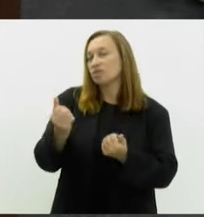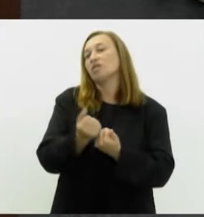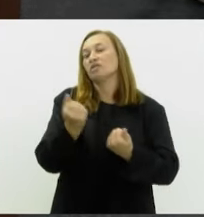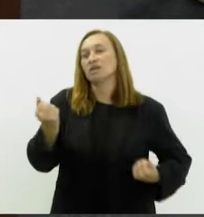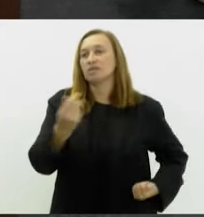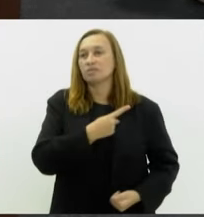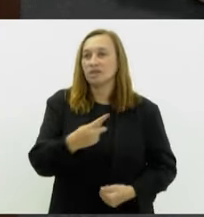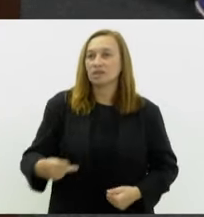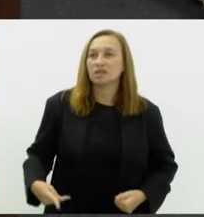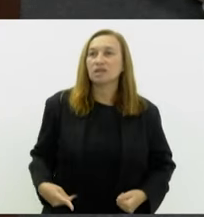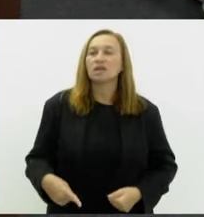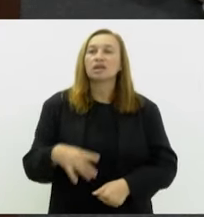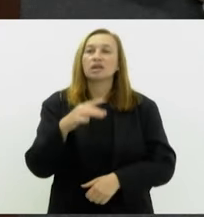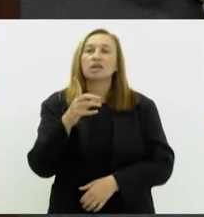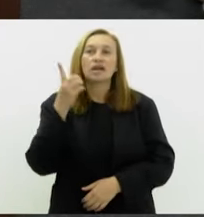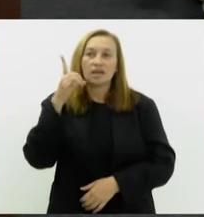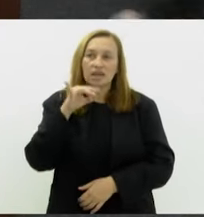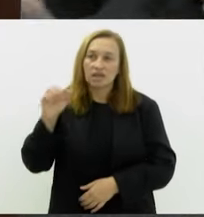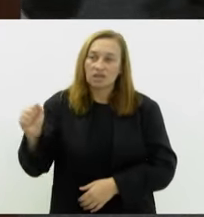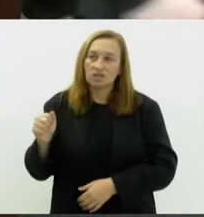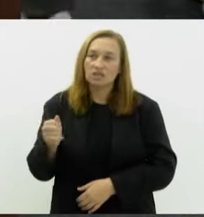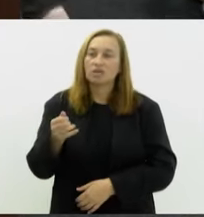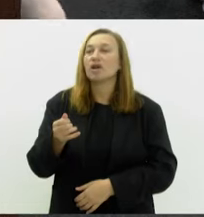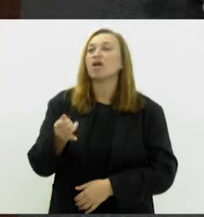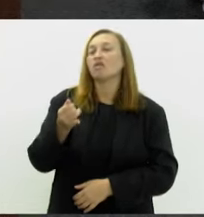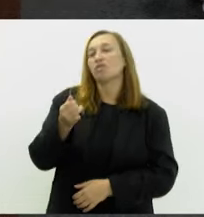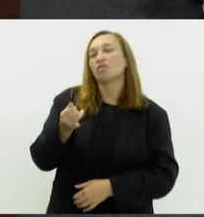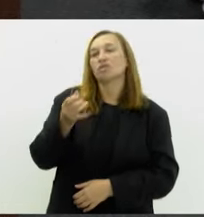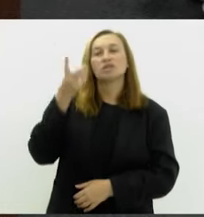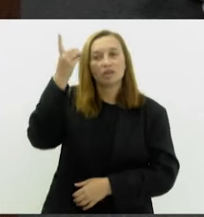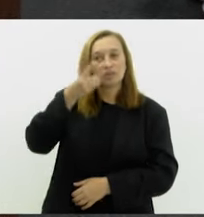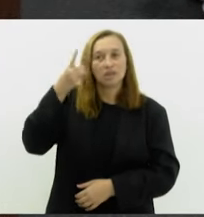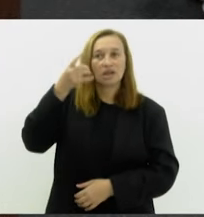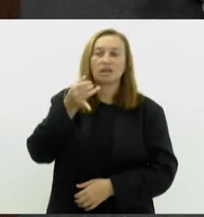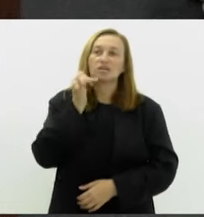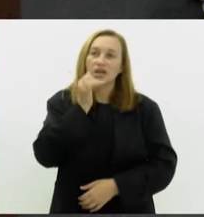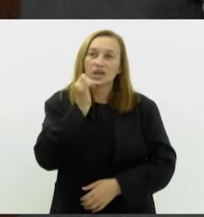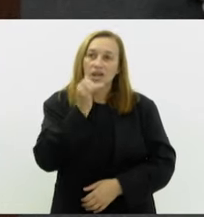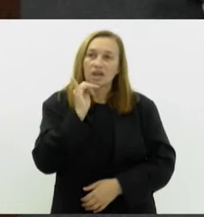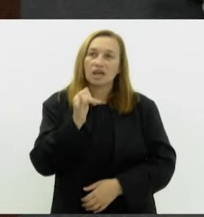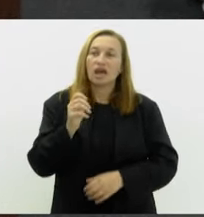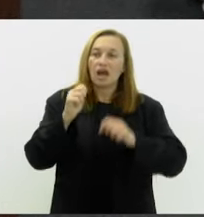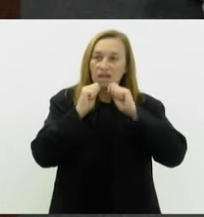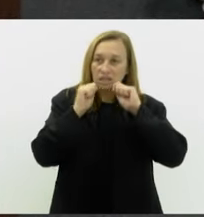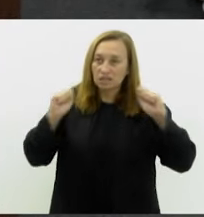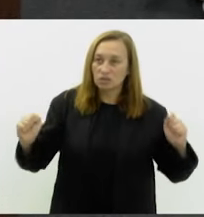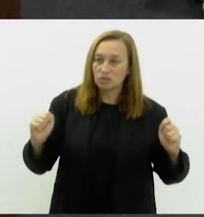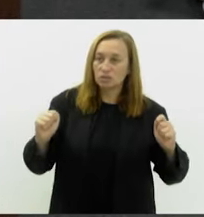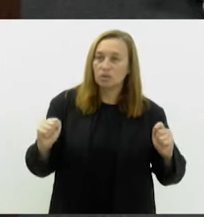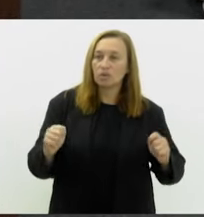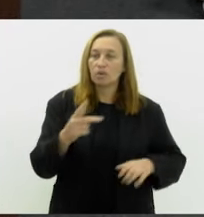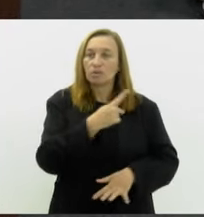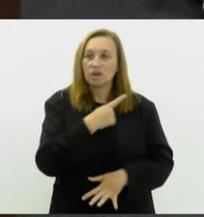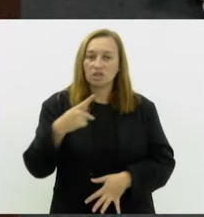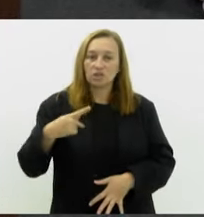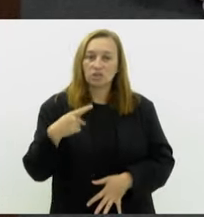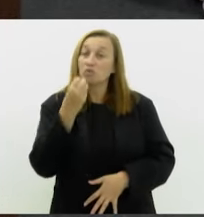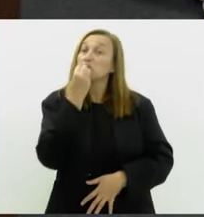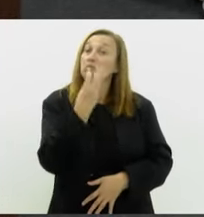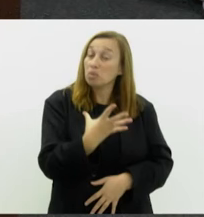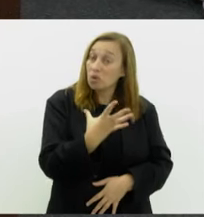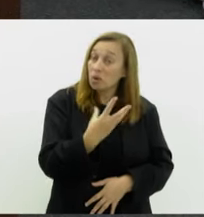Armelau foi a relatora. E a presença, exatamente, do pastor, do assessor Zenóbio, era de extrema